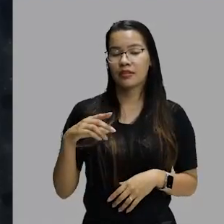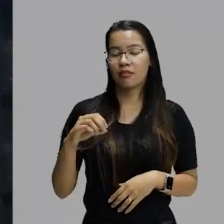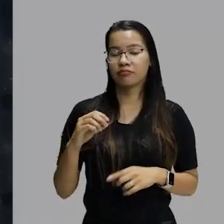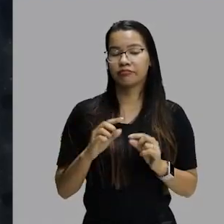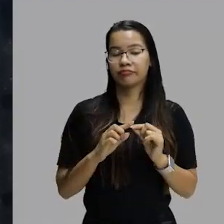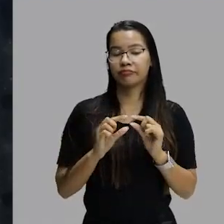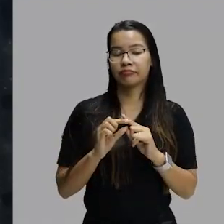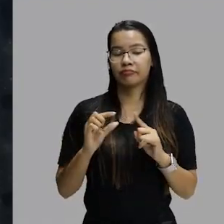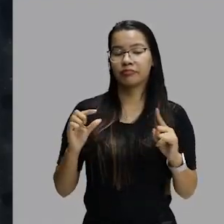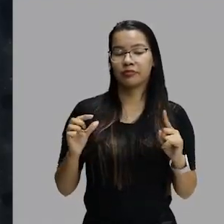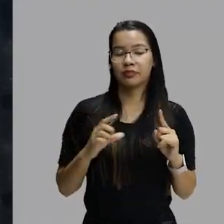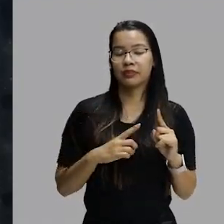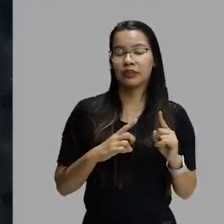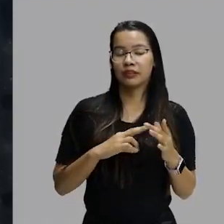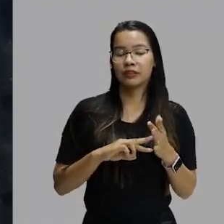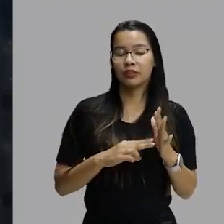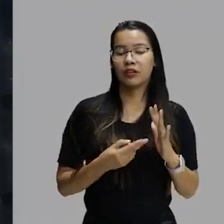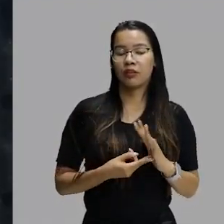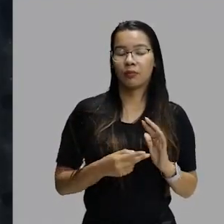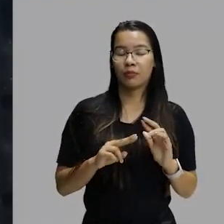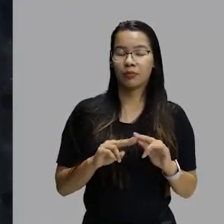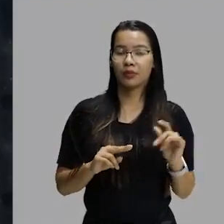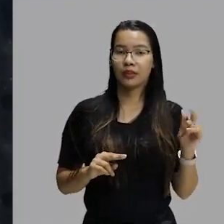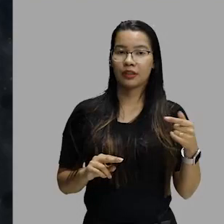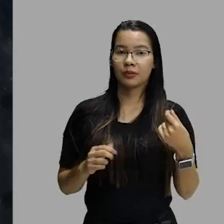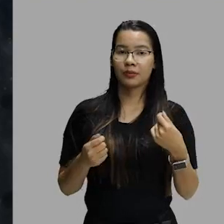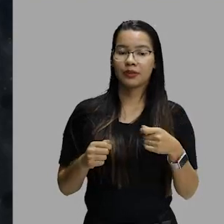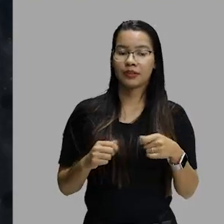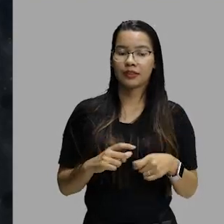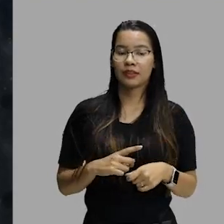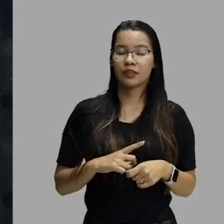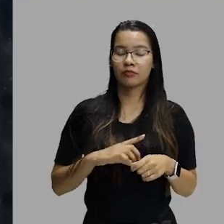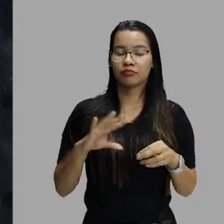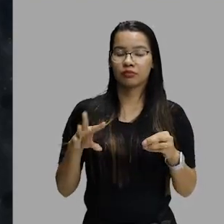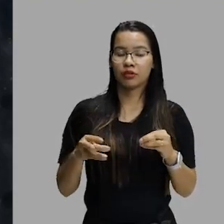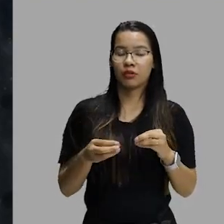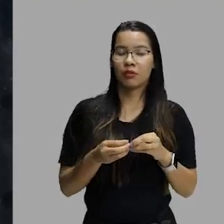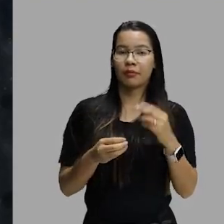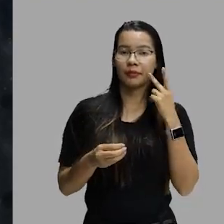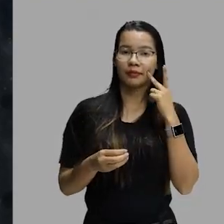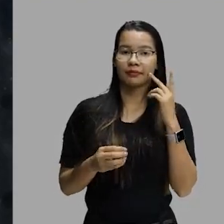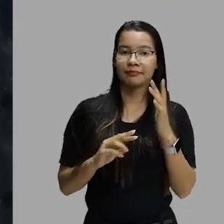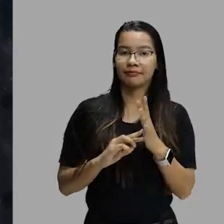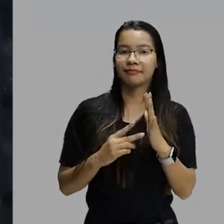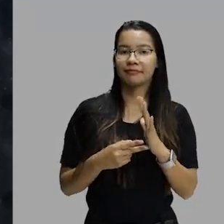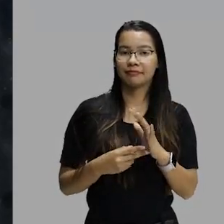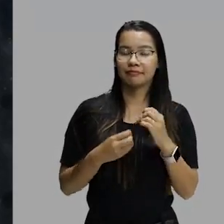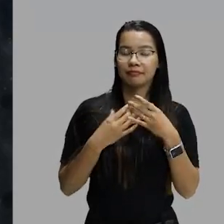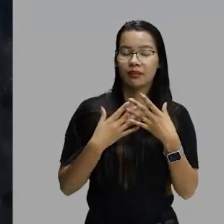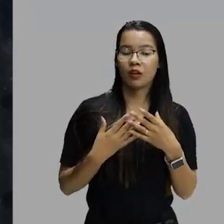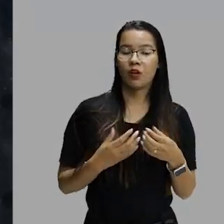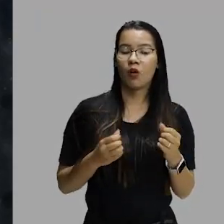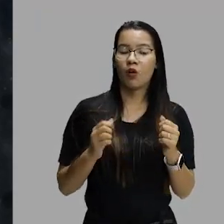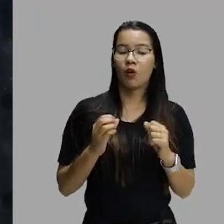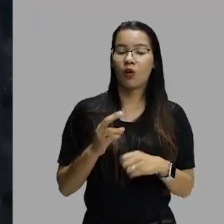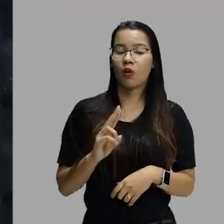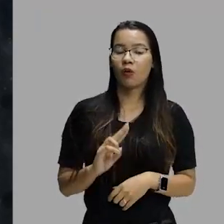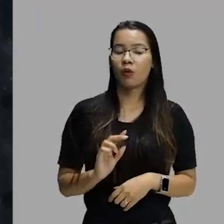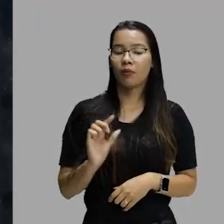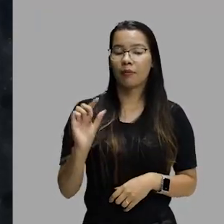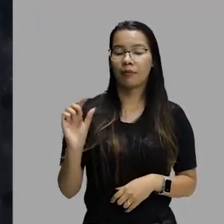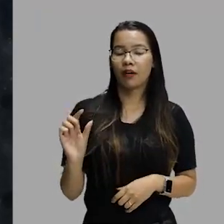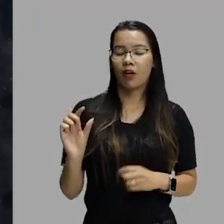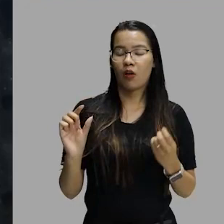isso, às vezes, para ter um sentido, eu vou precisar complementar ou com uma palavra ou com uma